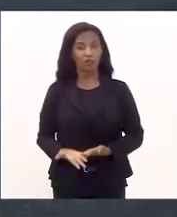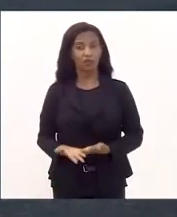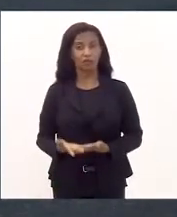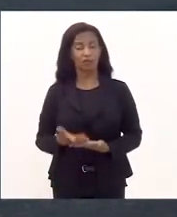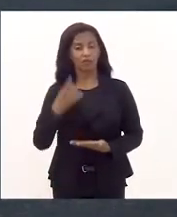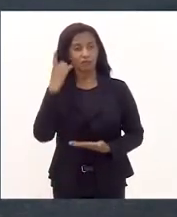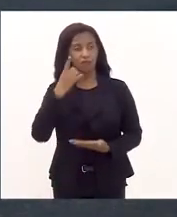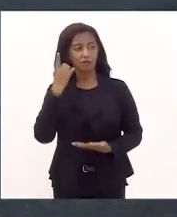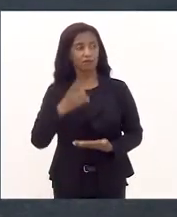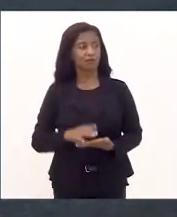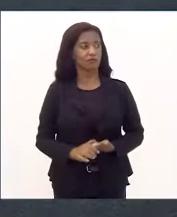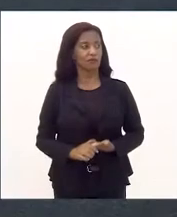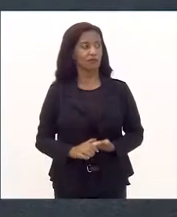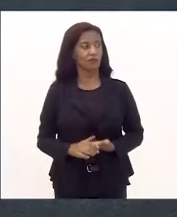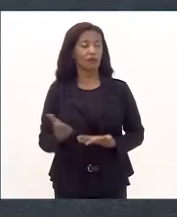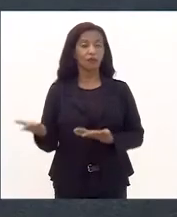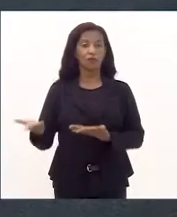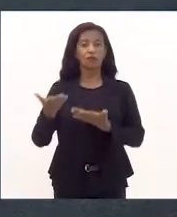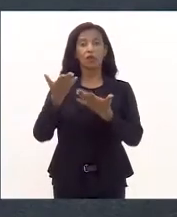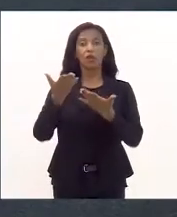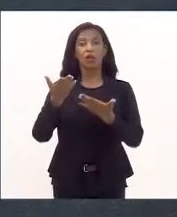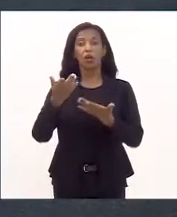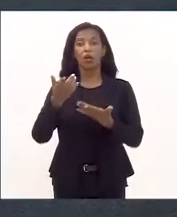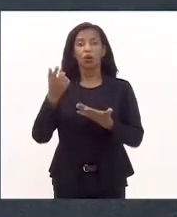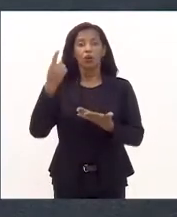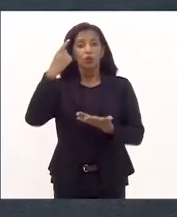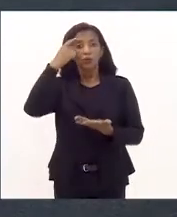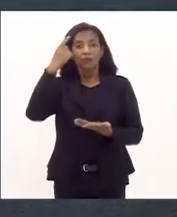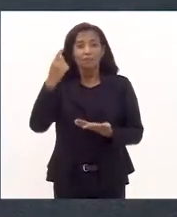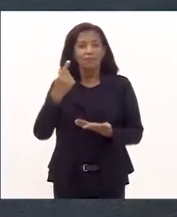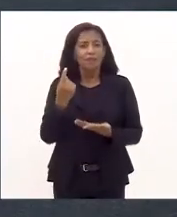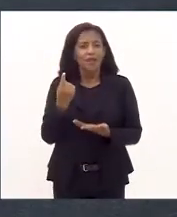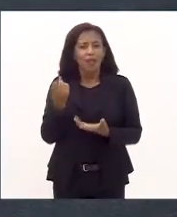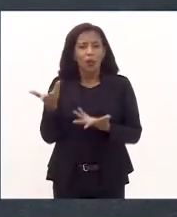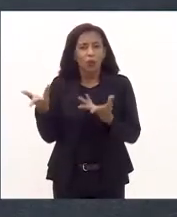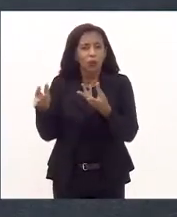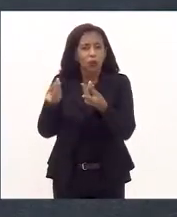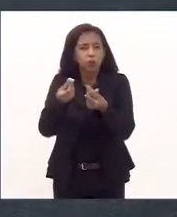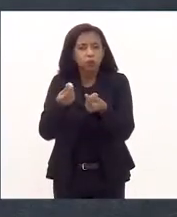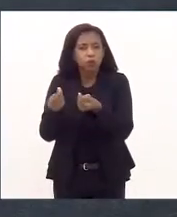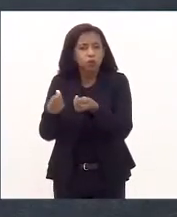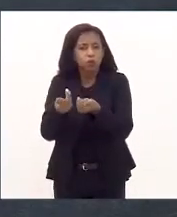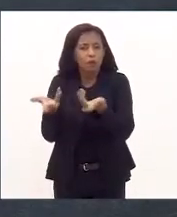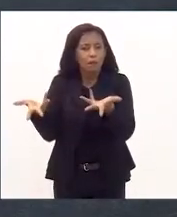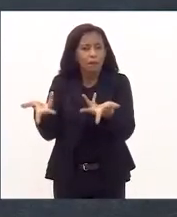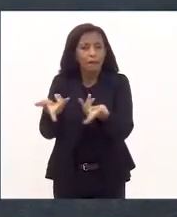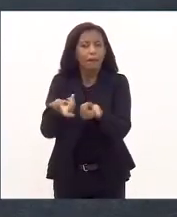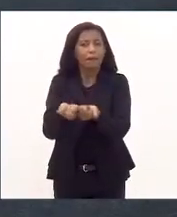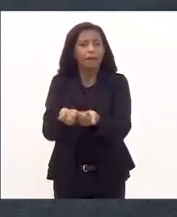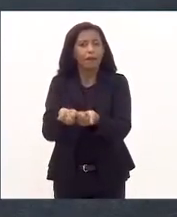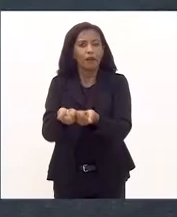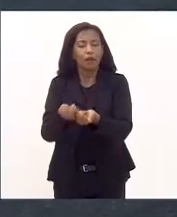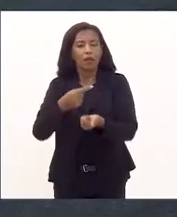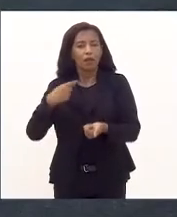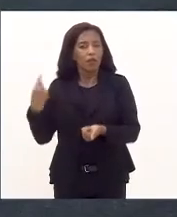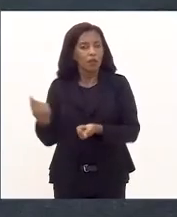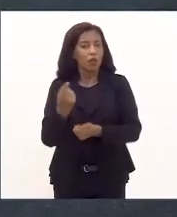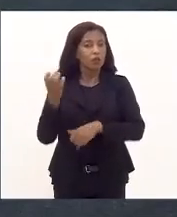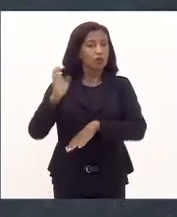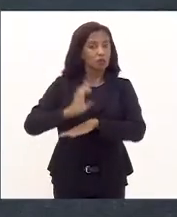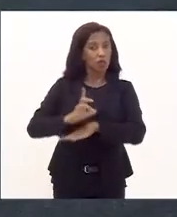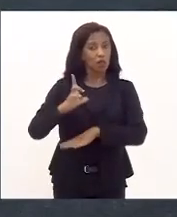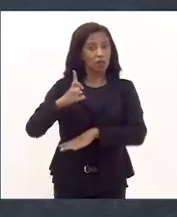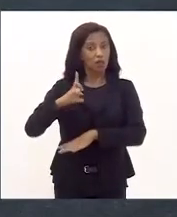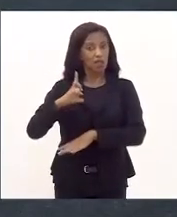deputado, Vossa Excelência não tem noção da riqueza fantástica que nosso Estado tem